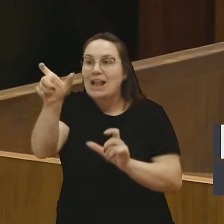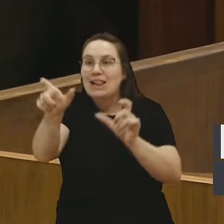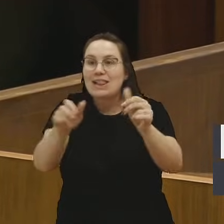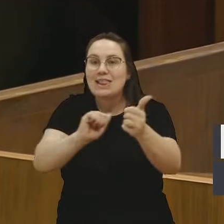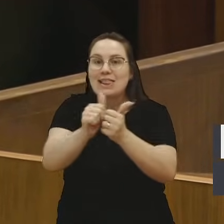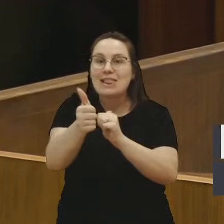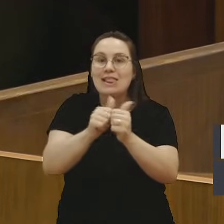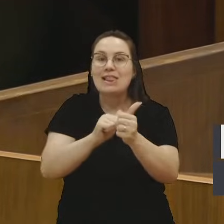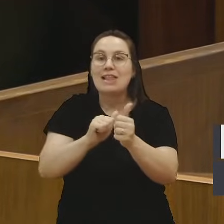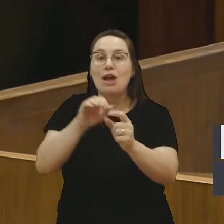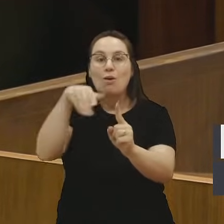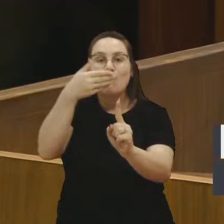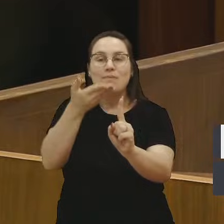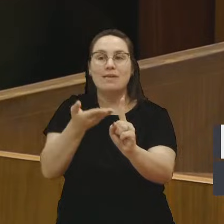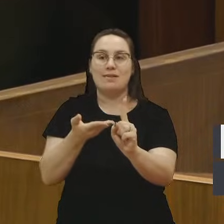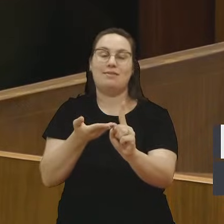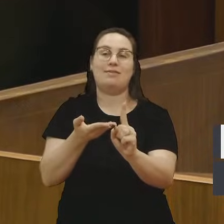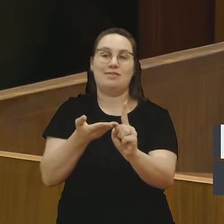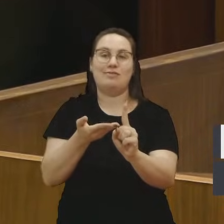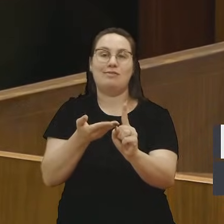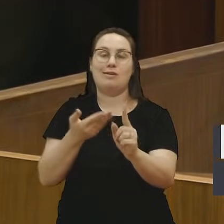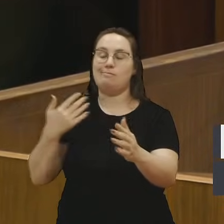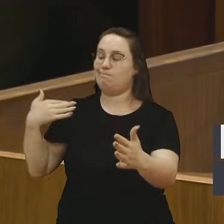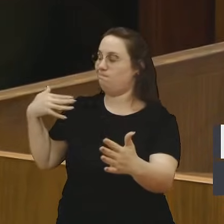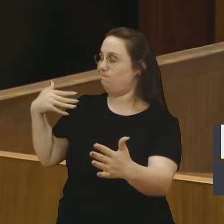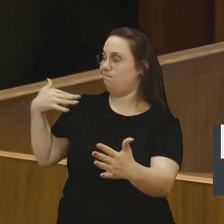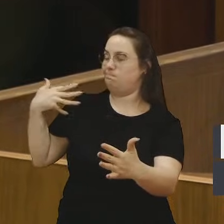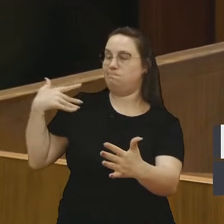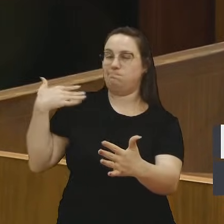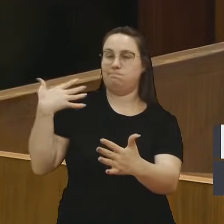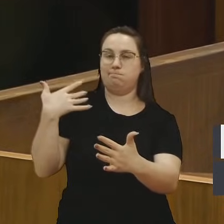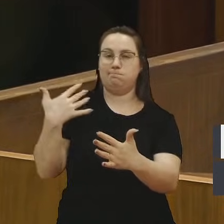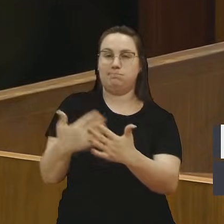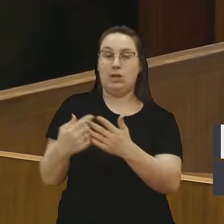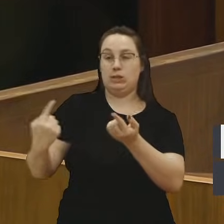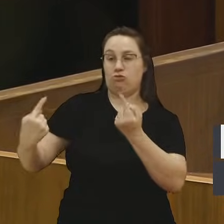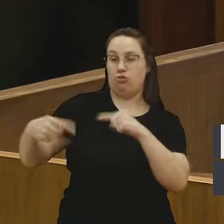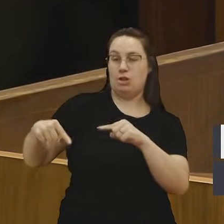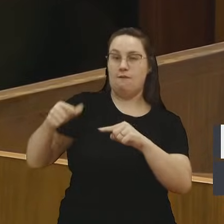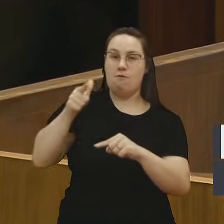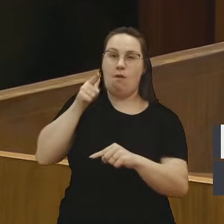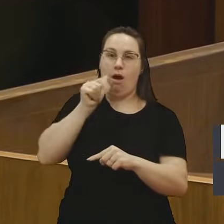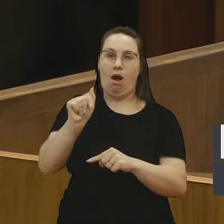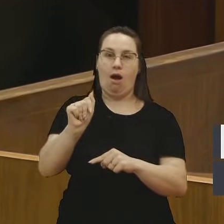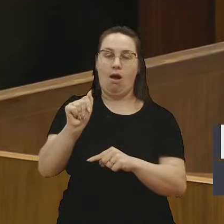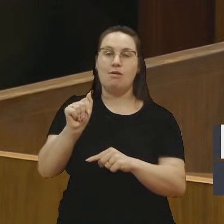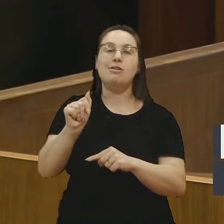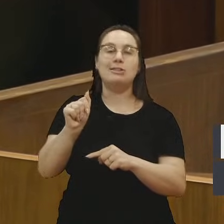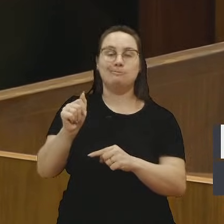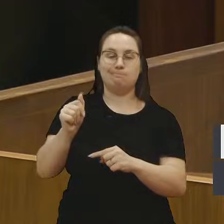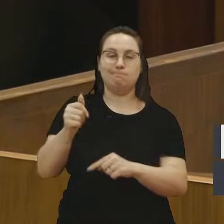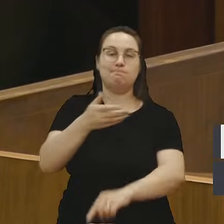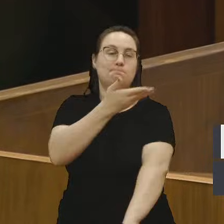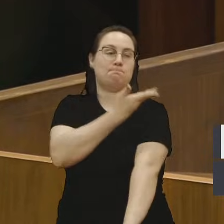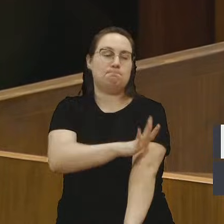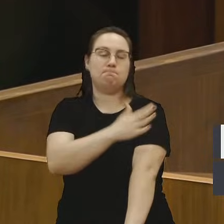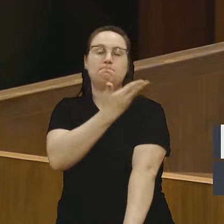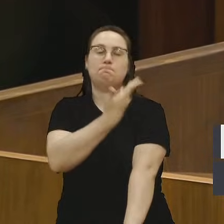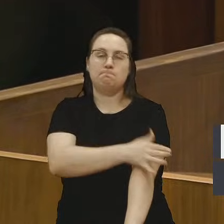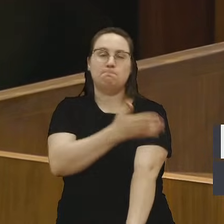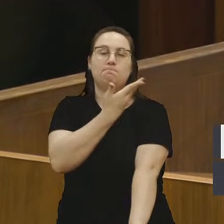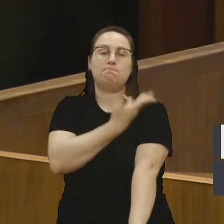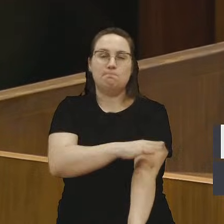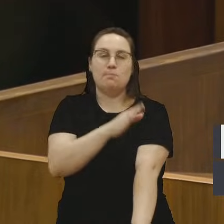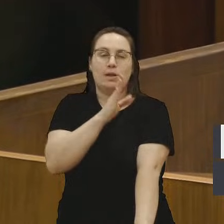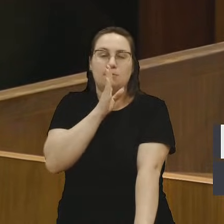os homenageados carregam uma história feita de desafios vencidos, treinos silenciosos,